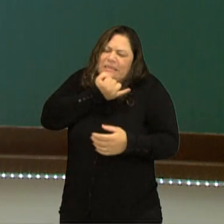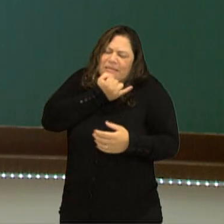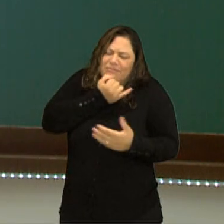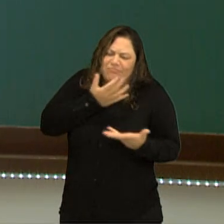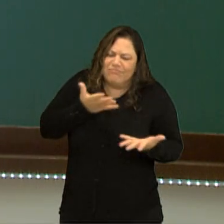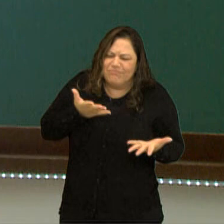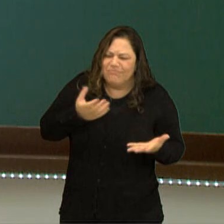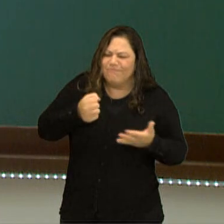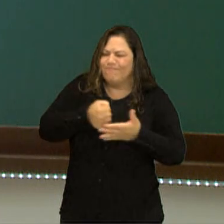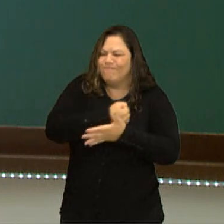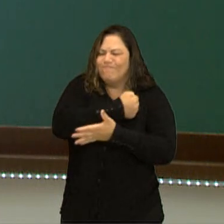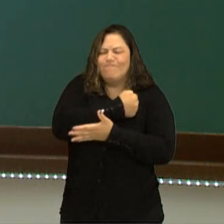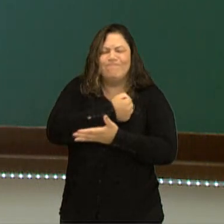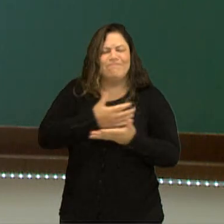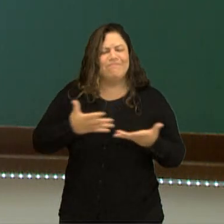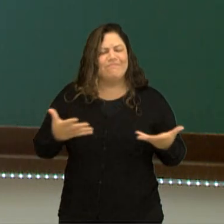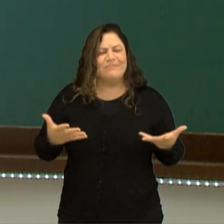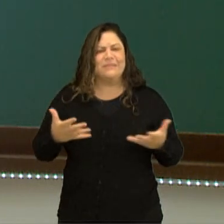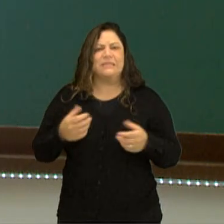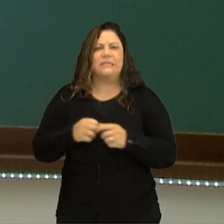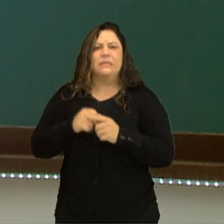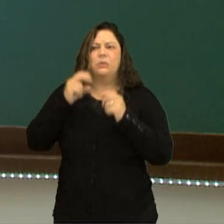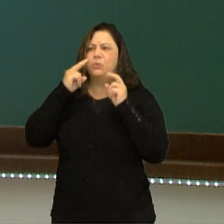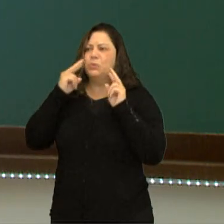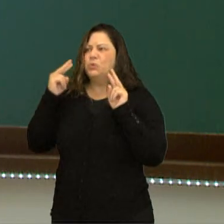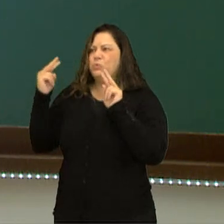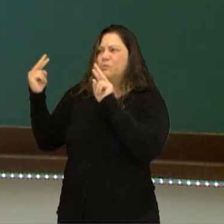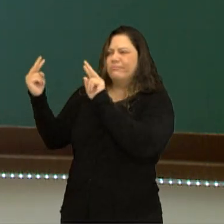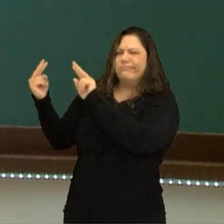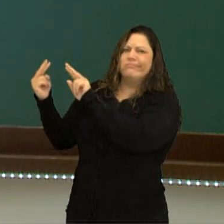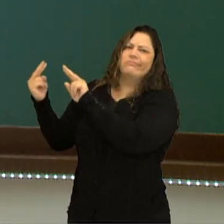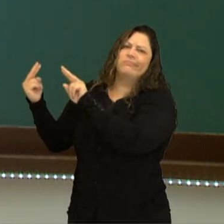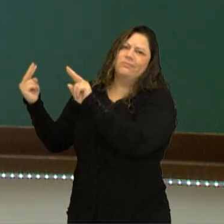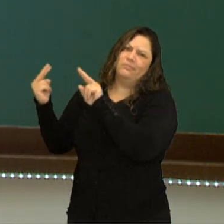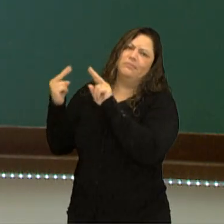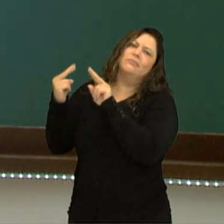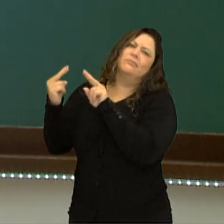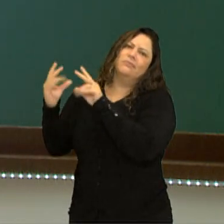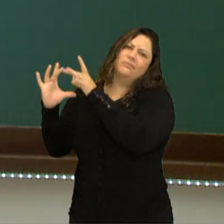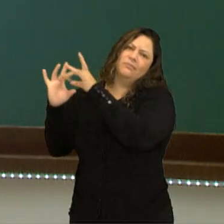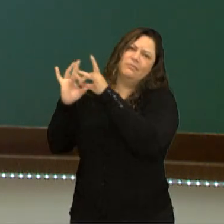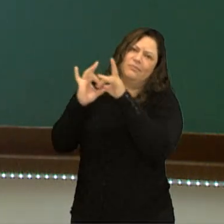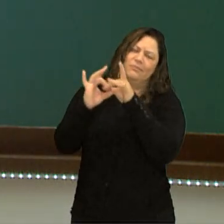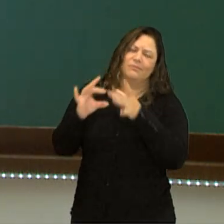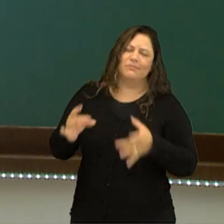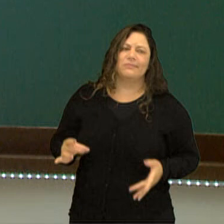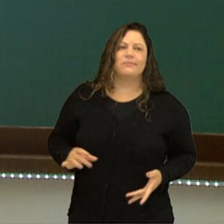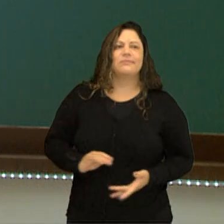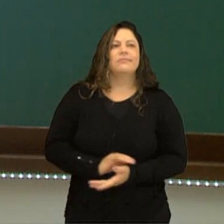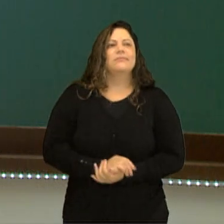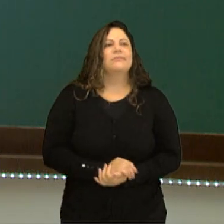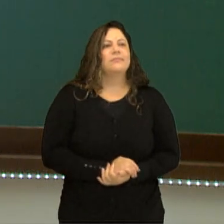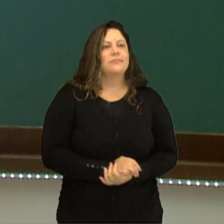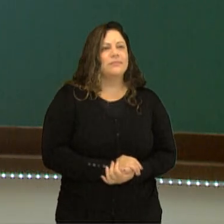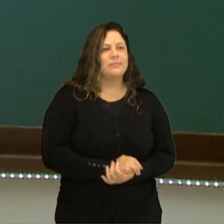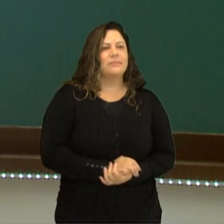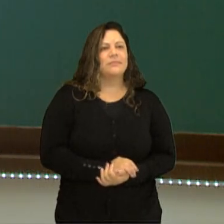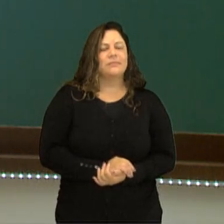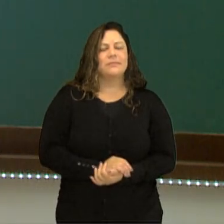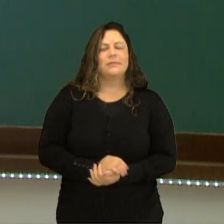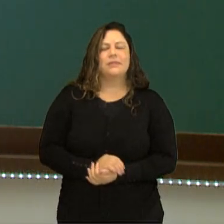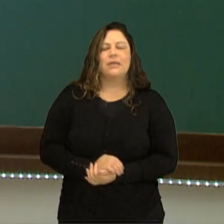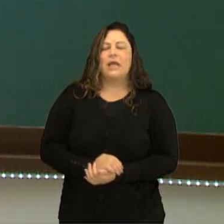raiva, irritado, se o olhar dele não for correspondido, o amor não for correspondido. E que a luz